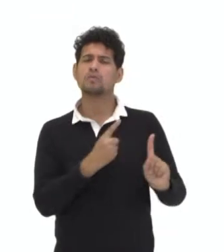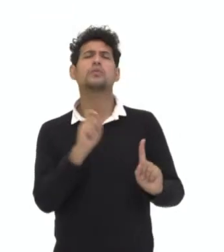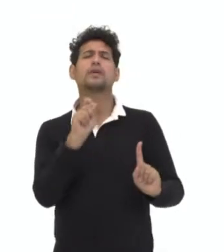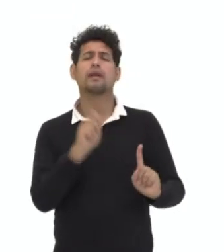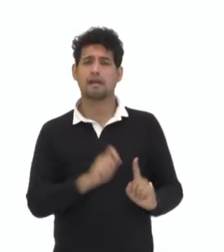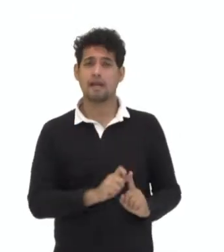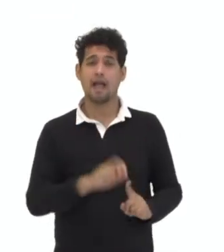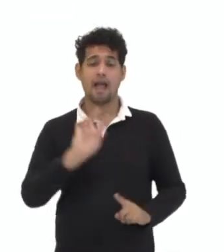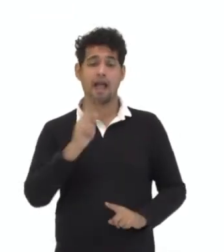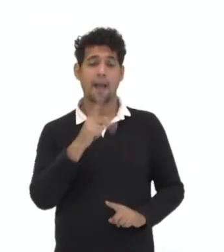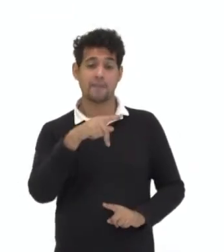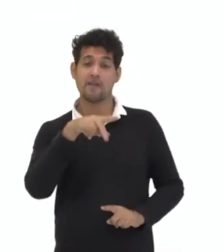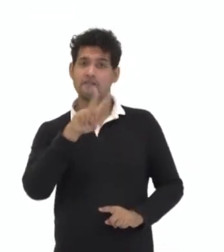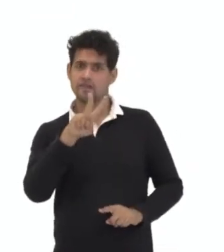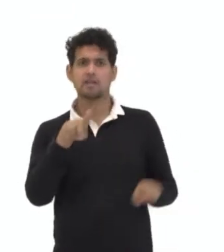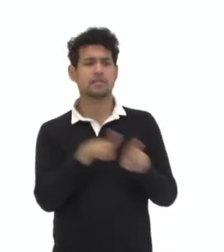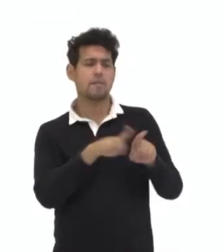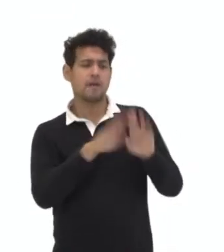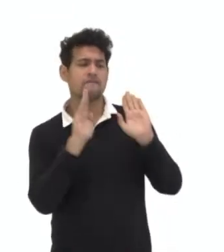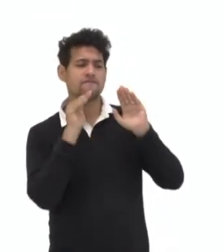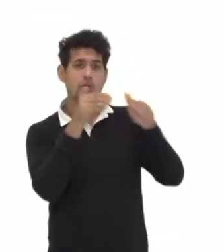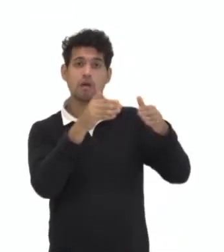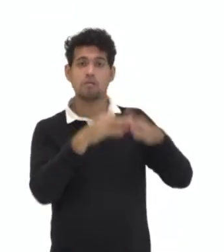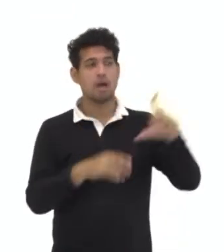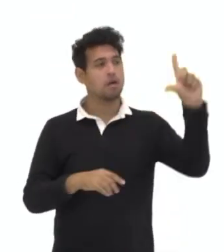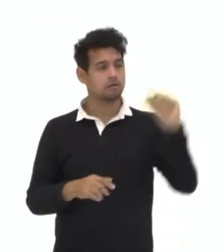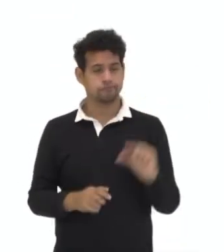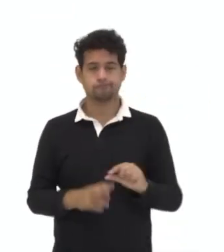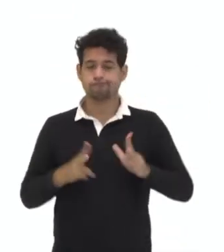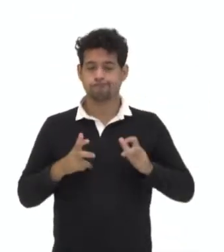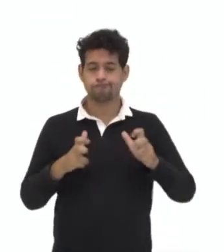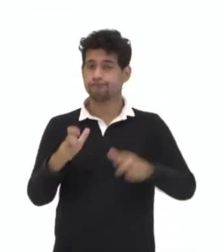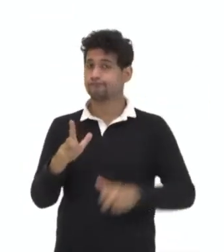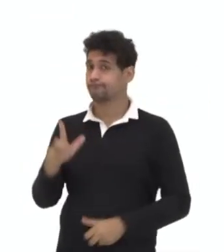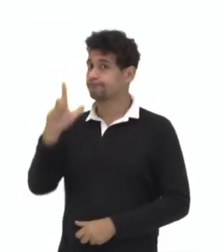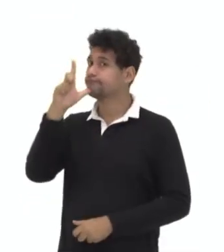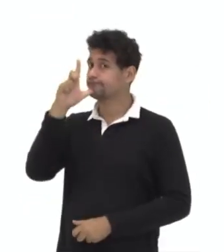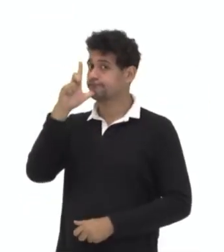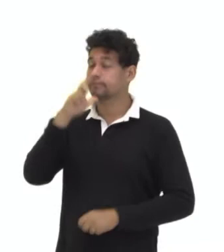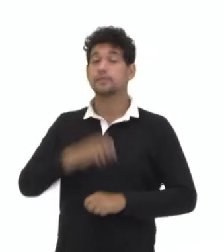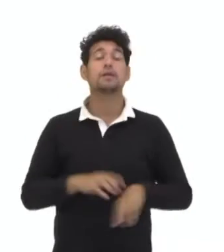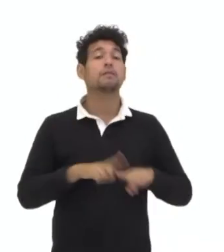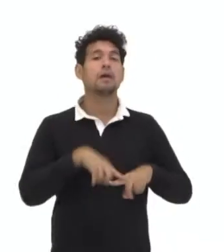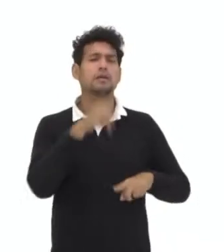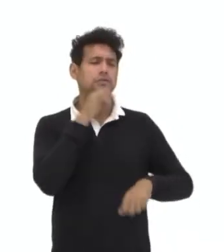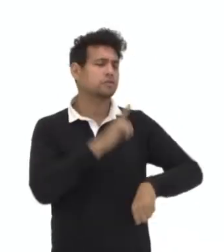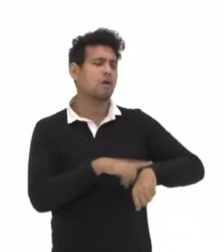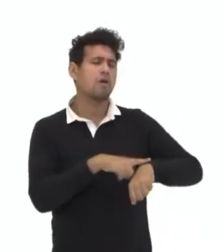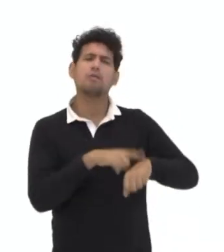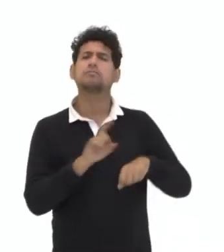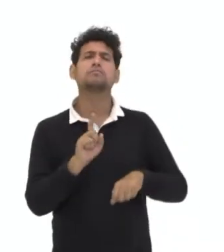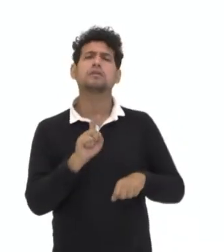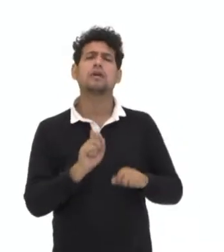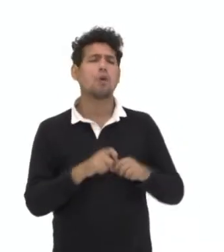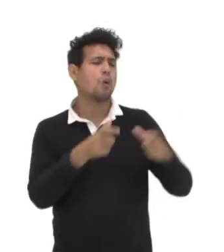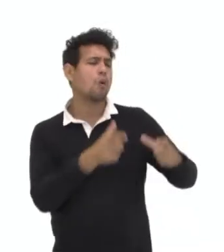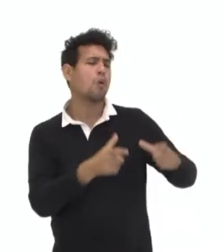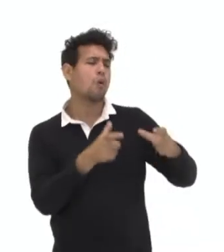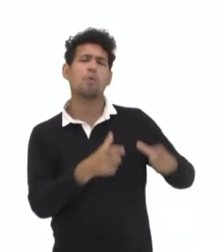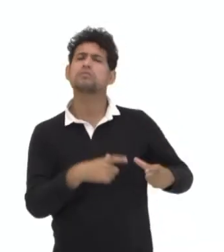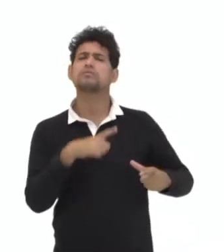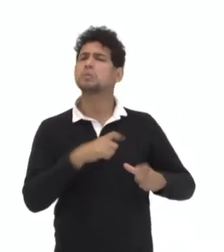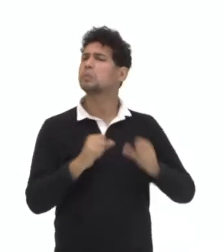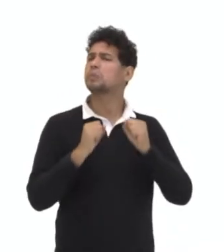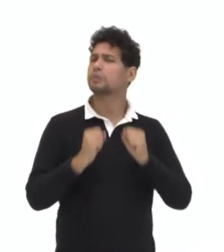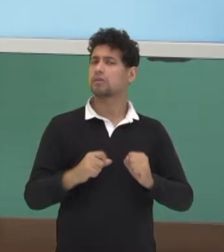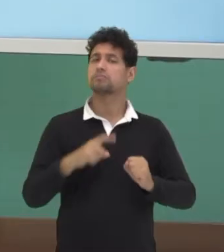também é foco da ação para reduzir o risco de câncer do pênis. Então, o horário das consultas, né, onde você pode